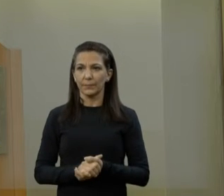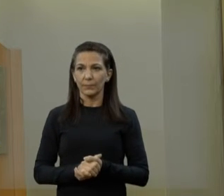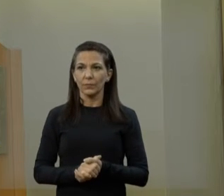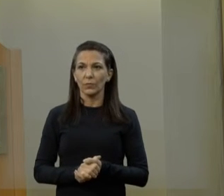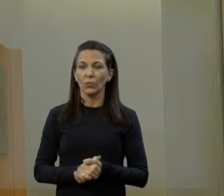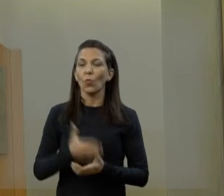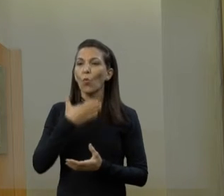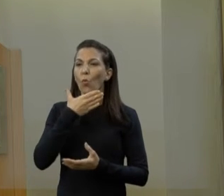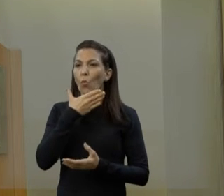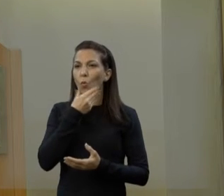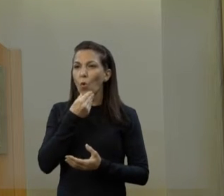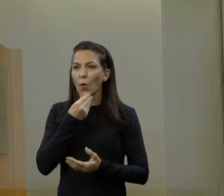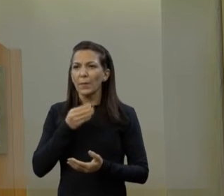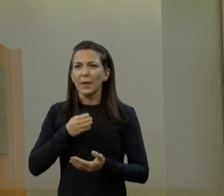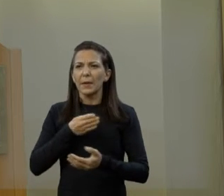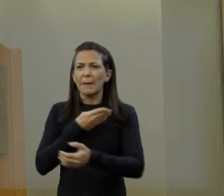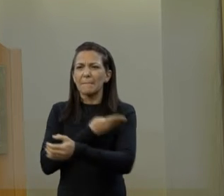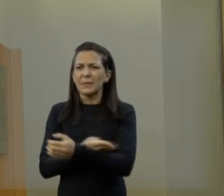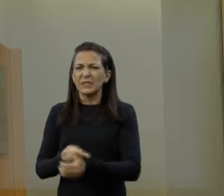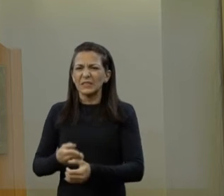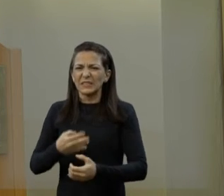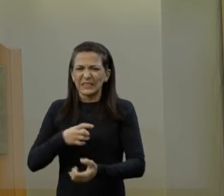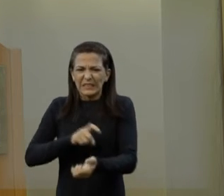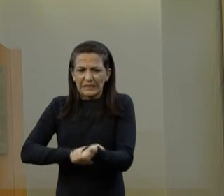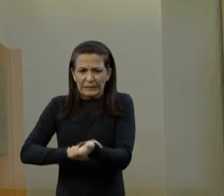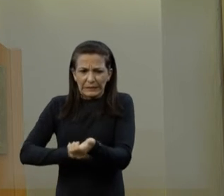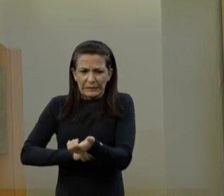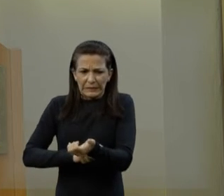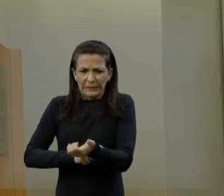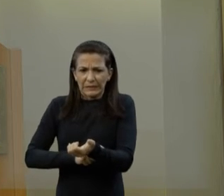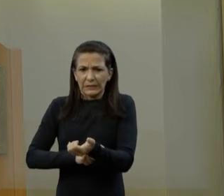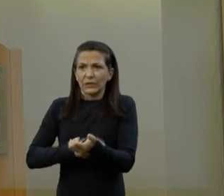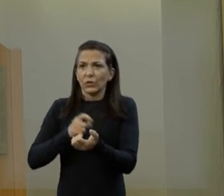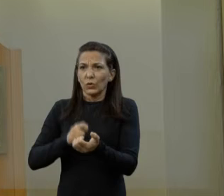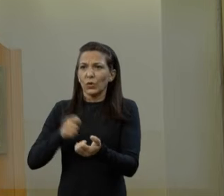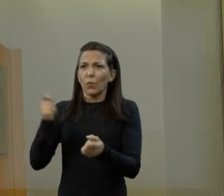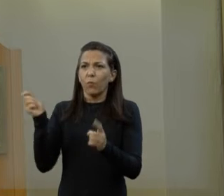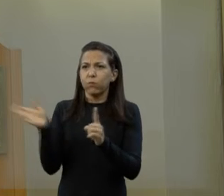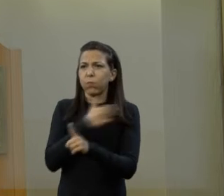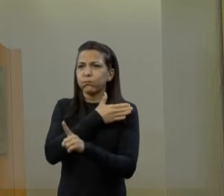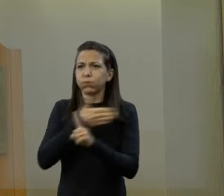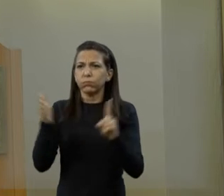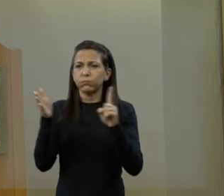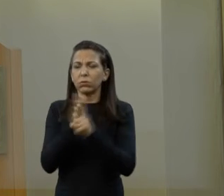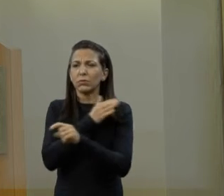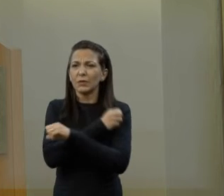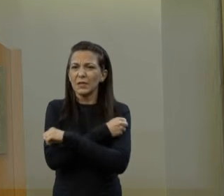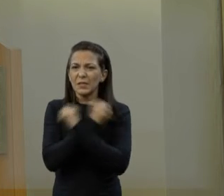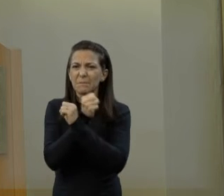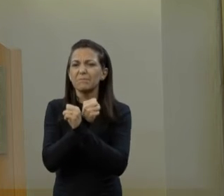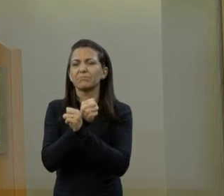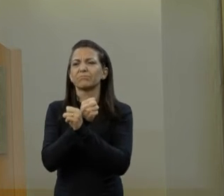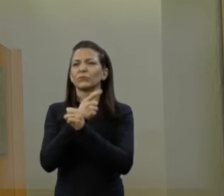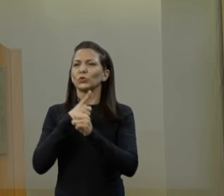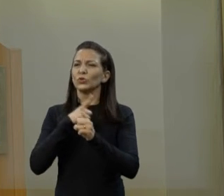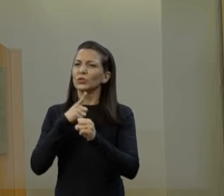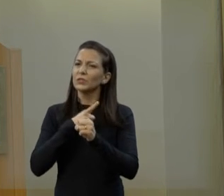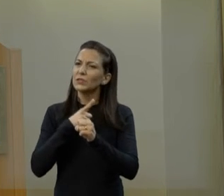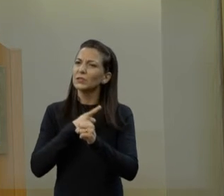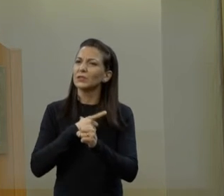homem branco reagiu irado a sova de pau e rebenque nos libertes era igualmente